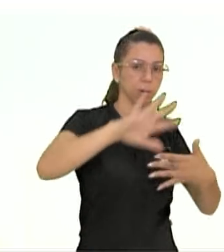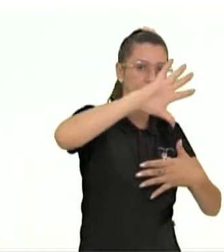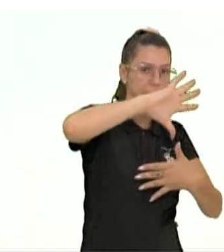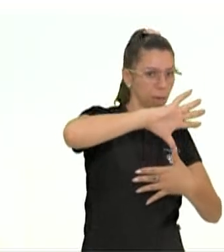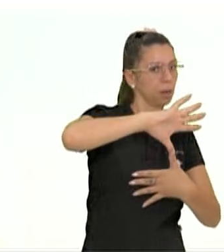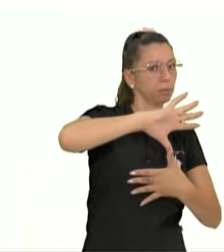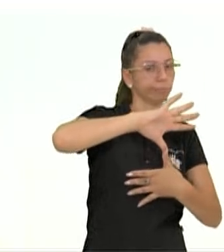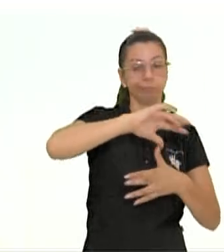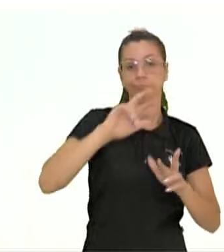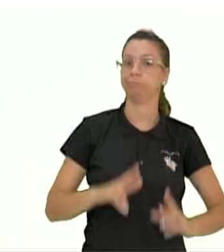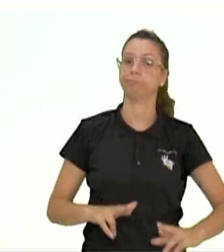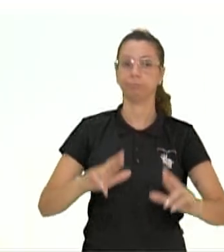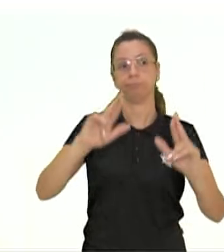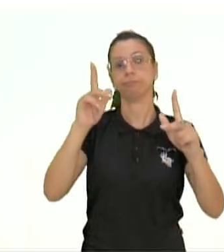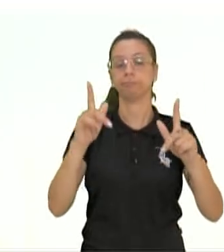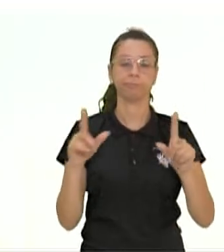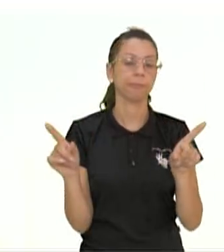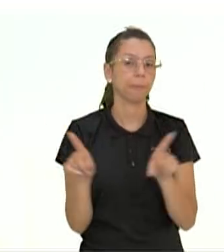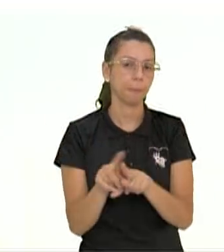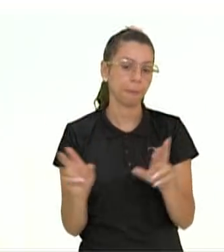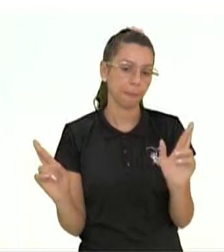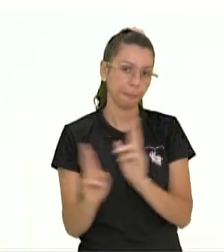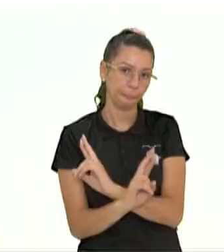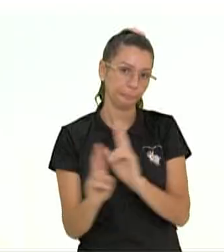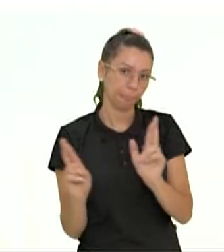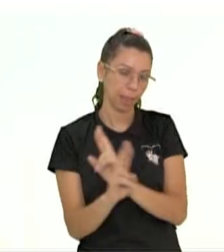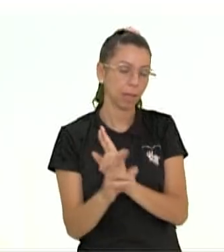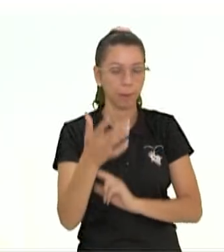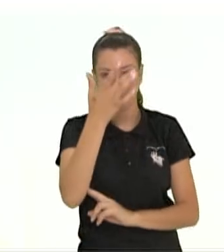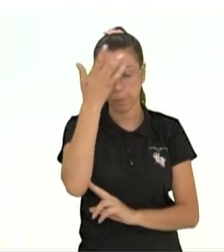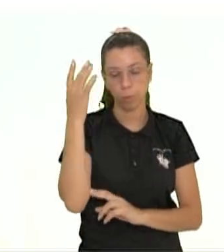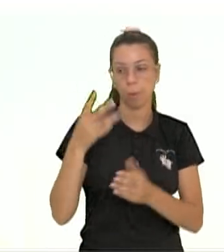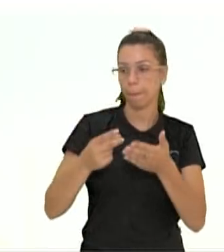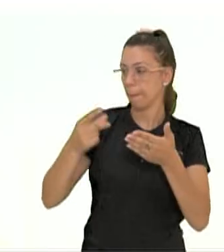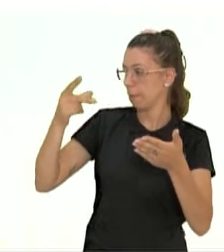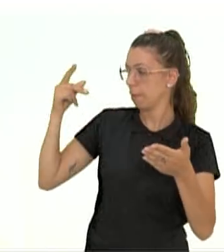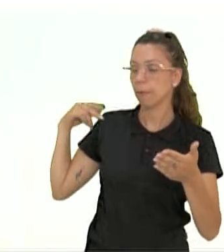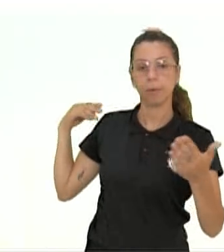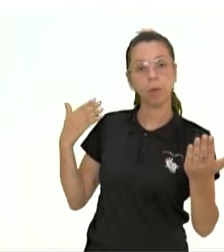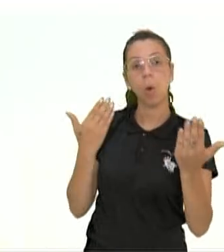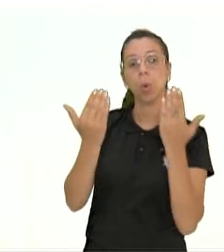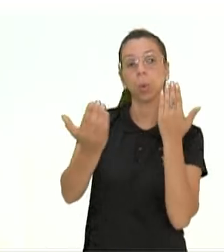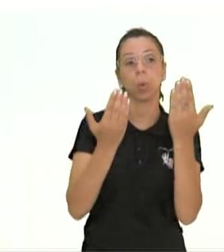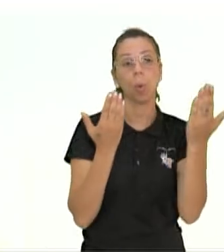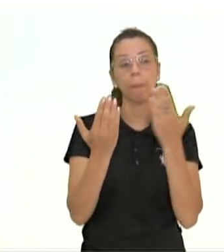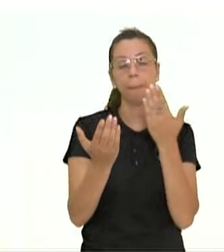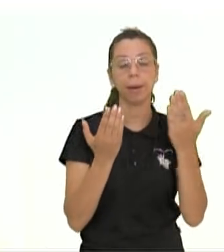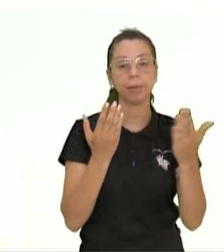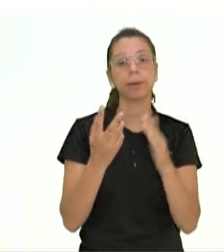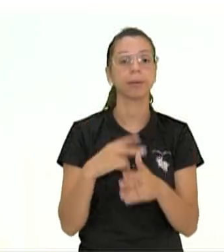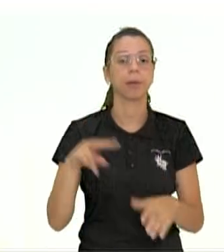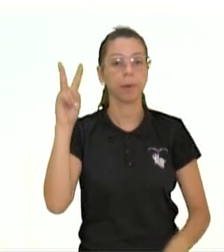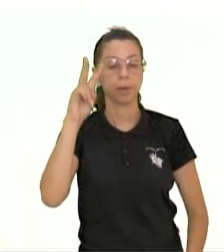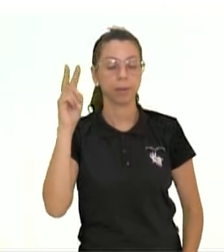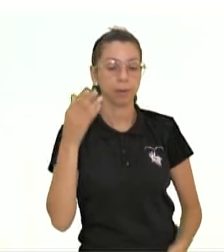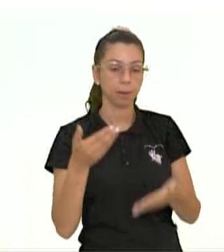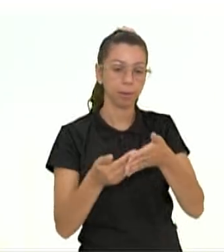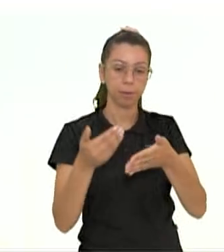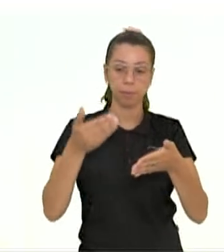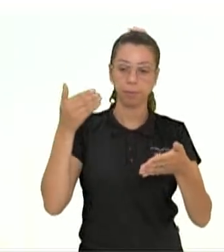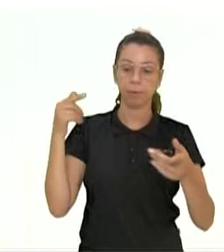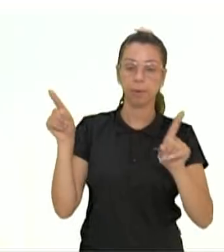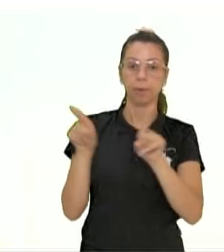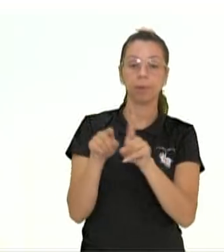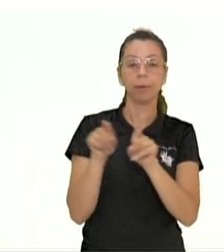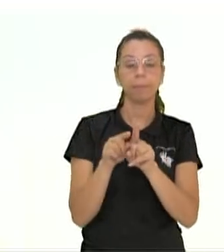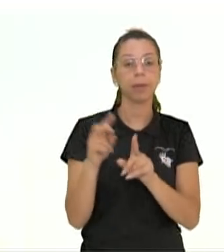bem diferente, né? Bem como a relação entre aquelas pessoas e os tempos atuais. Ou seja, a história estuda o tempo passado, mas também